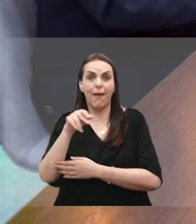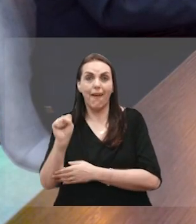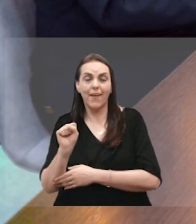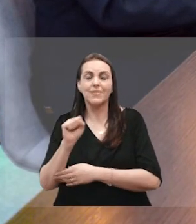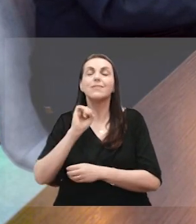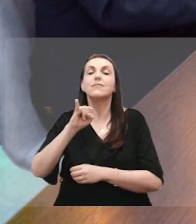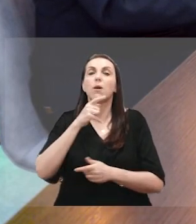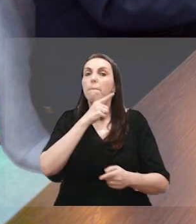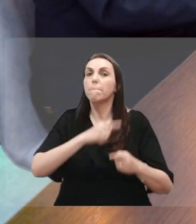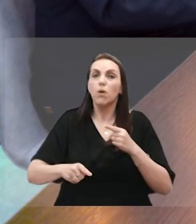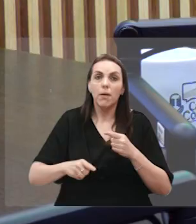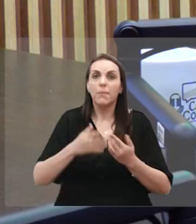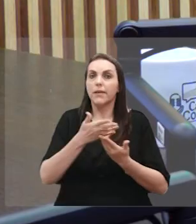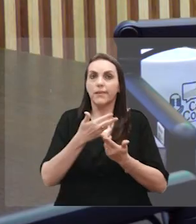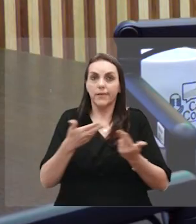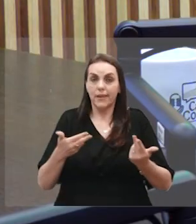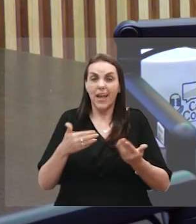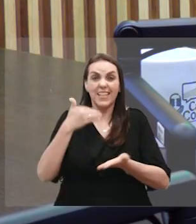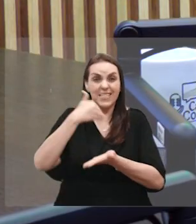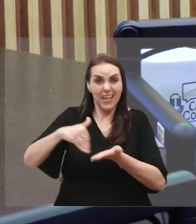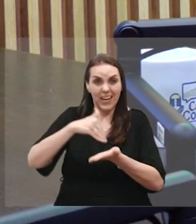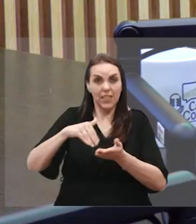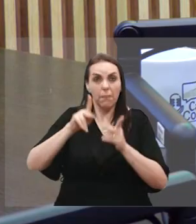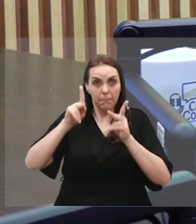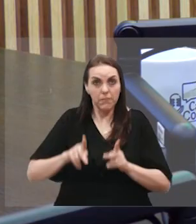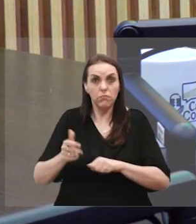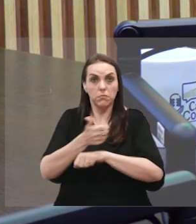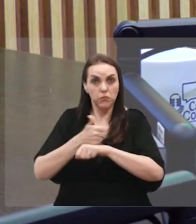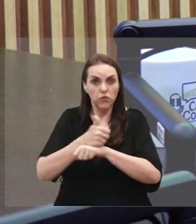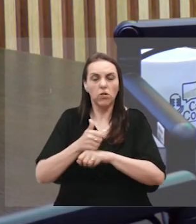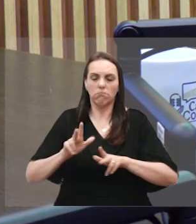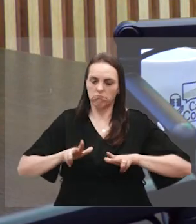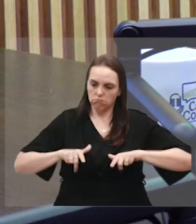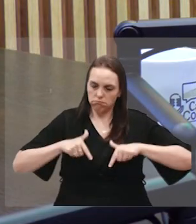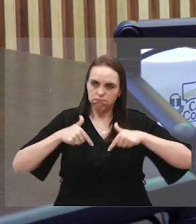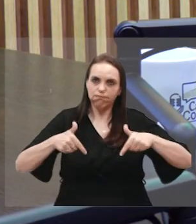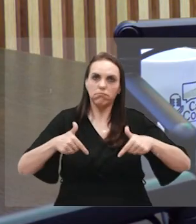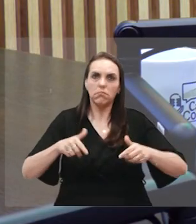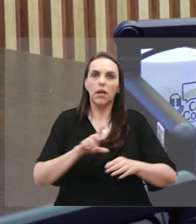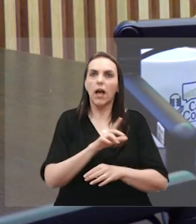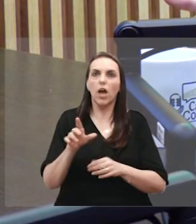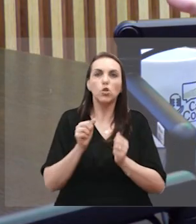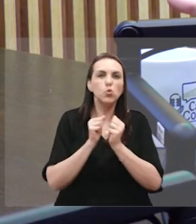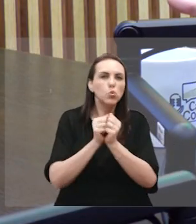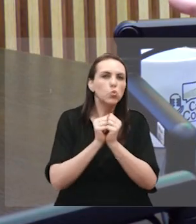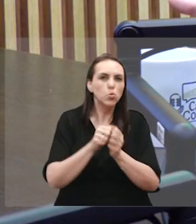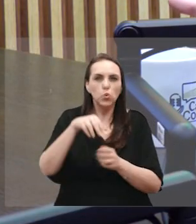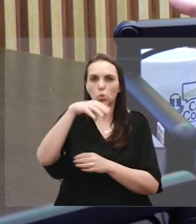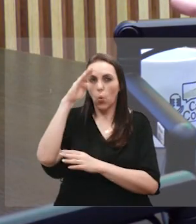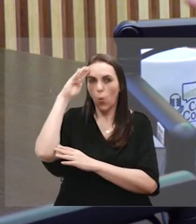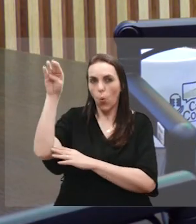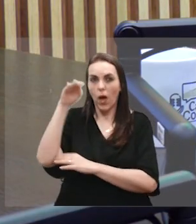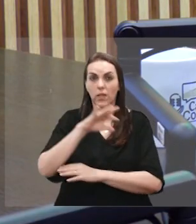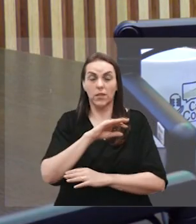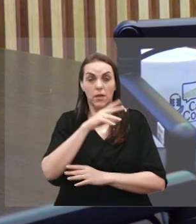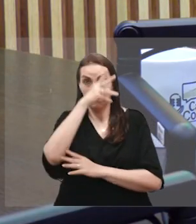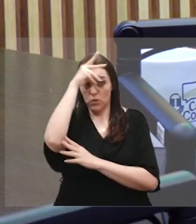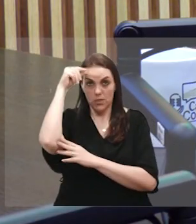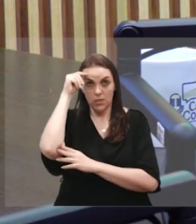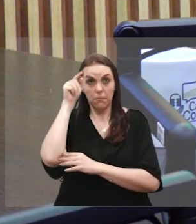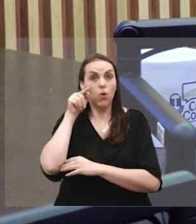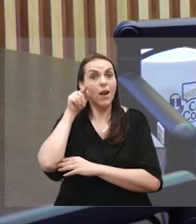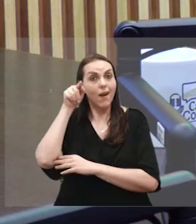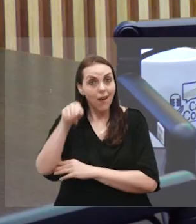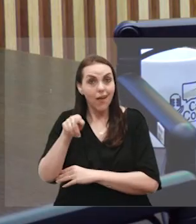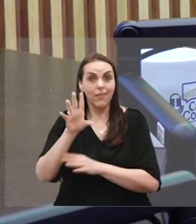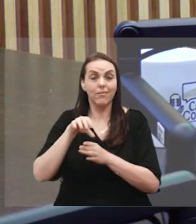bandidagem e a gente não tomar conta, botar um secretário atuante de segurança que saia em patrulhamento junto com os guardas municipais que estão na